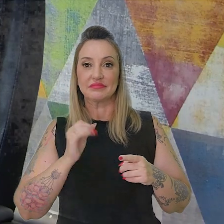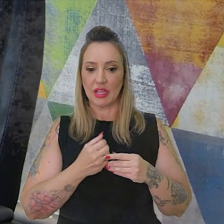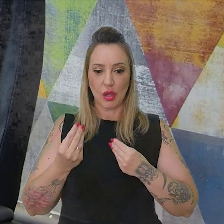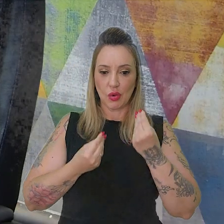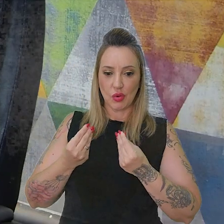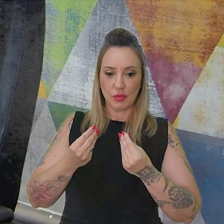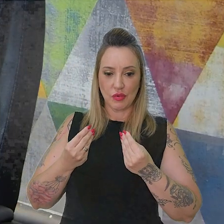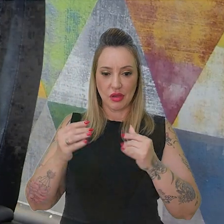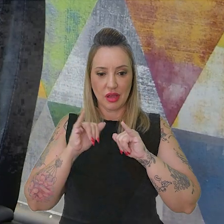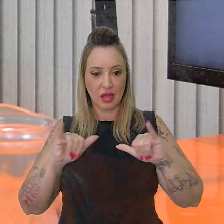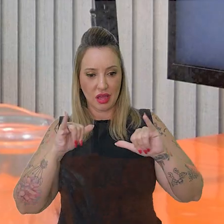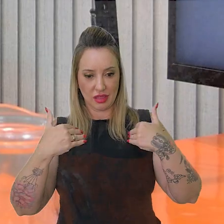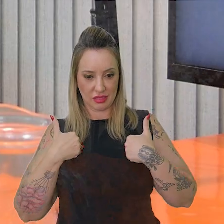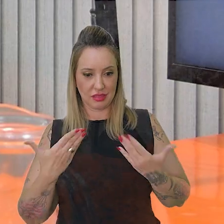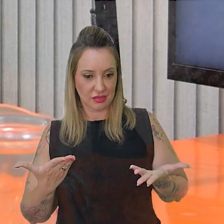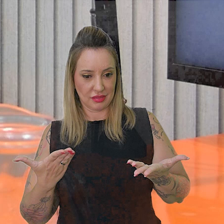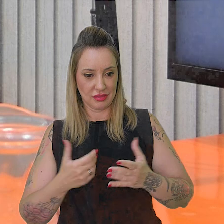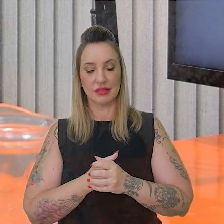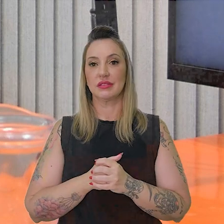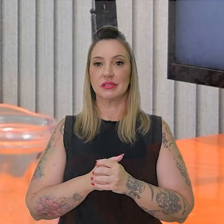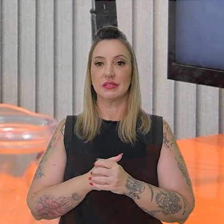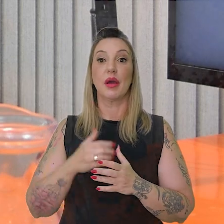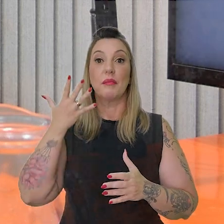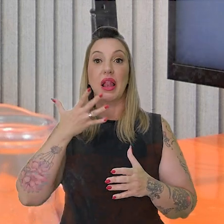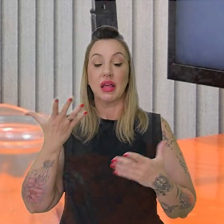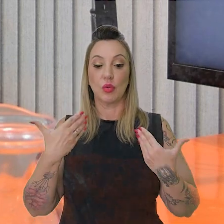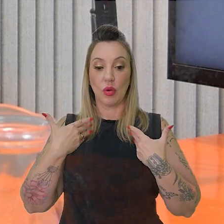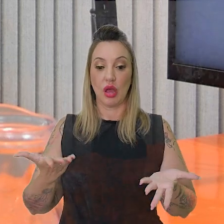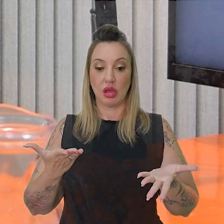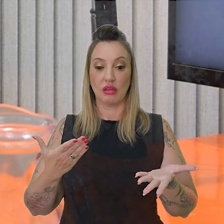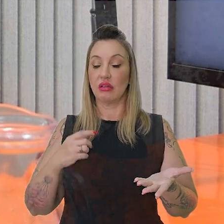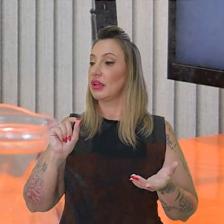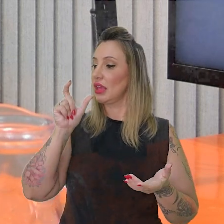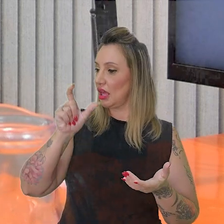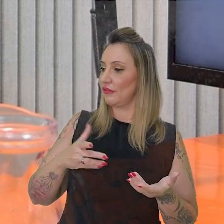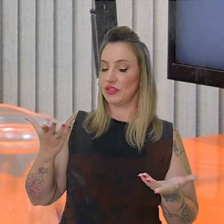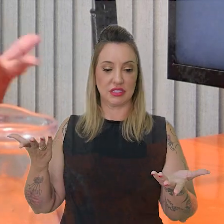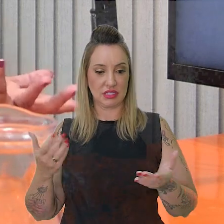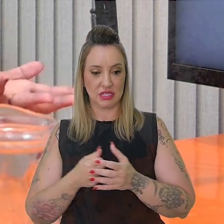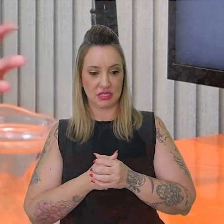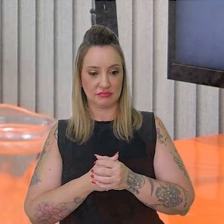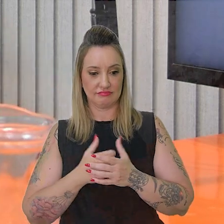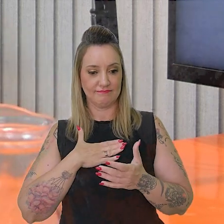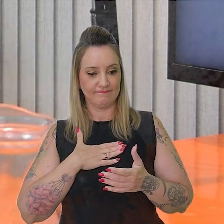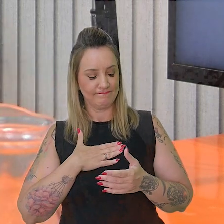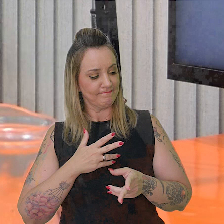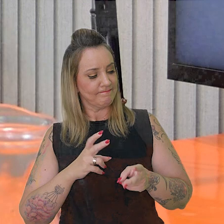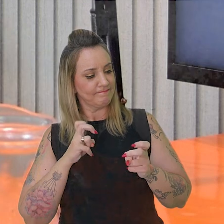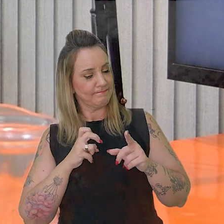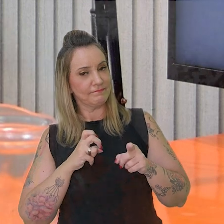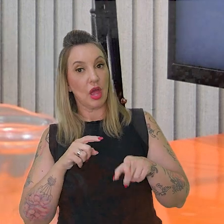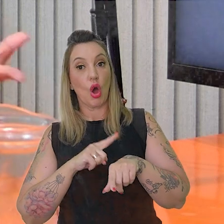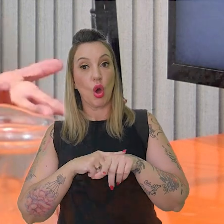essa né eu falei como que eu vou como que eu vou me divulgar Uhum que palestrante é essa vai falar do que mas quem é você eu tenho né E aí que eu